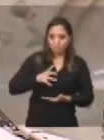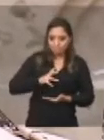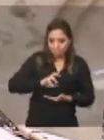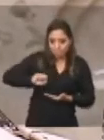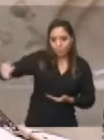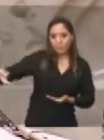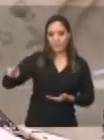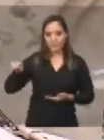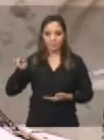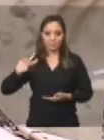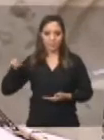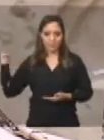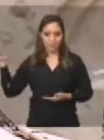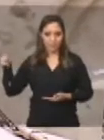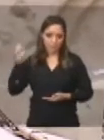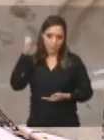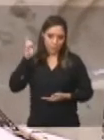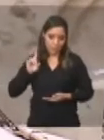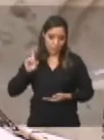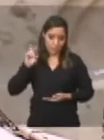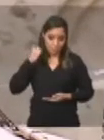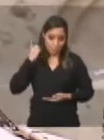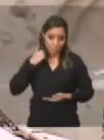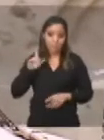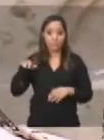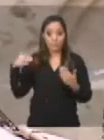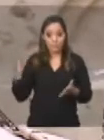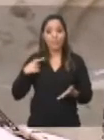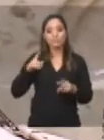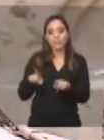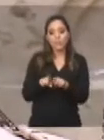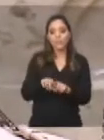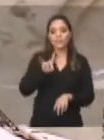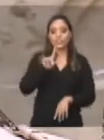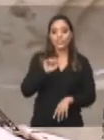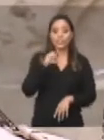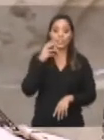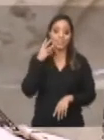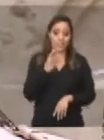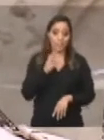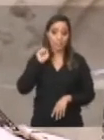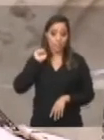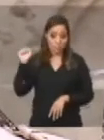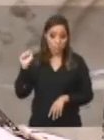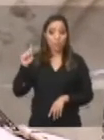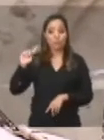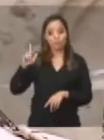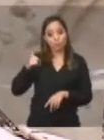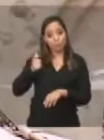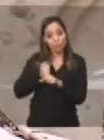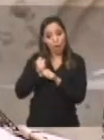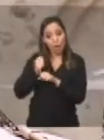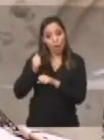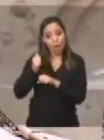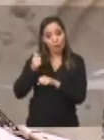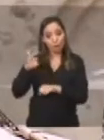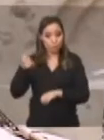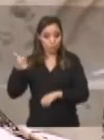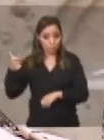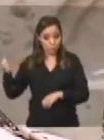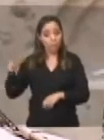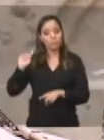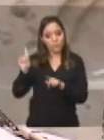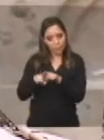depositada. Além disso, no dia 3 de 4 de 2000, realizou uma transferência eletrônica no valor de R$ 2.500 para Mário Sérgio de